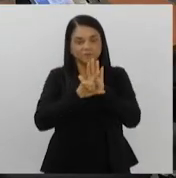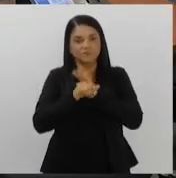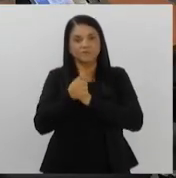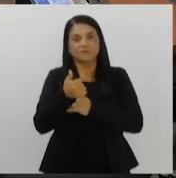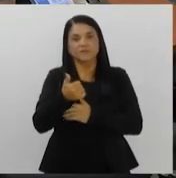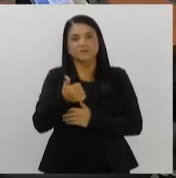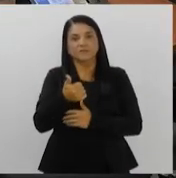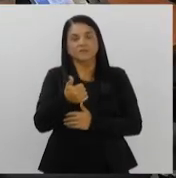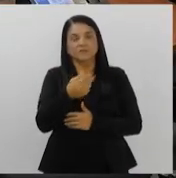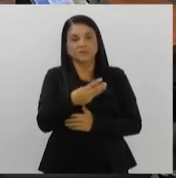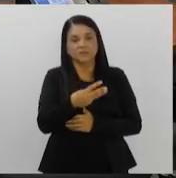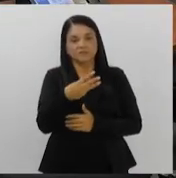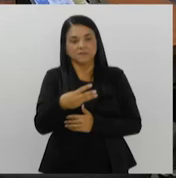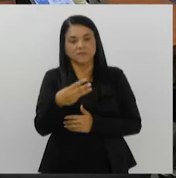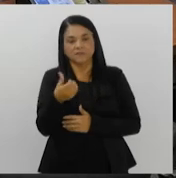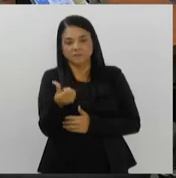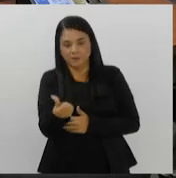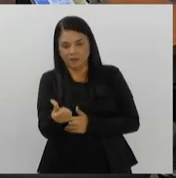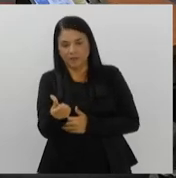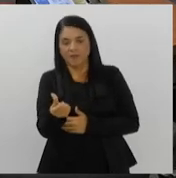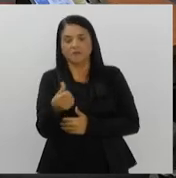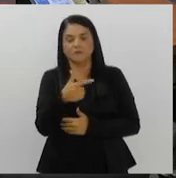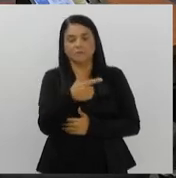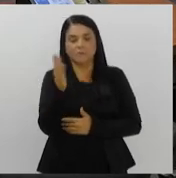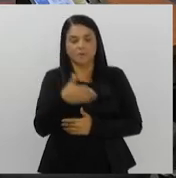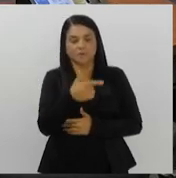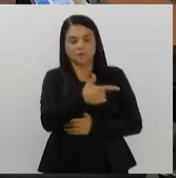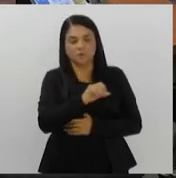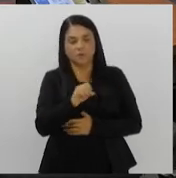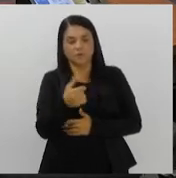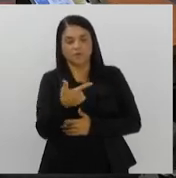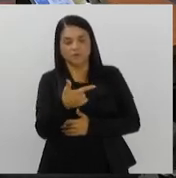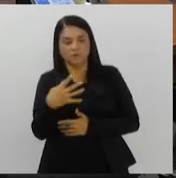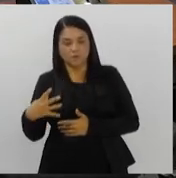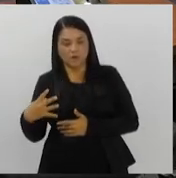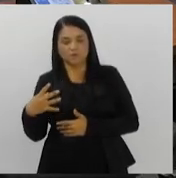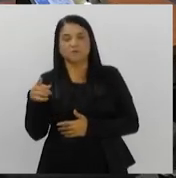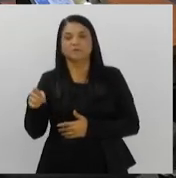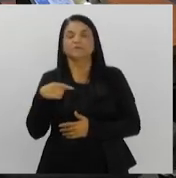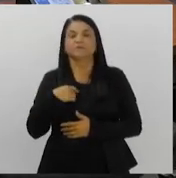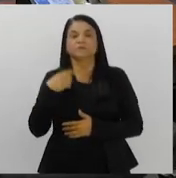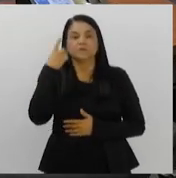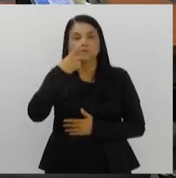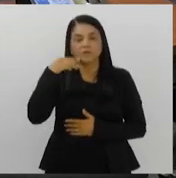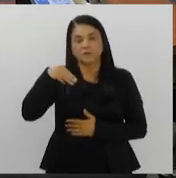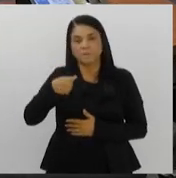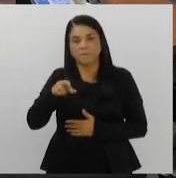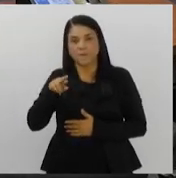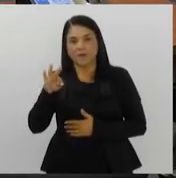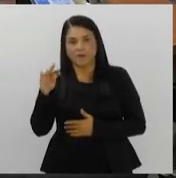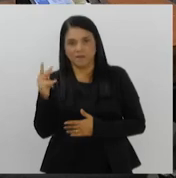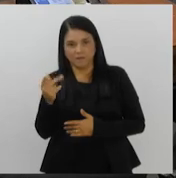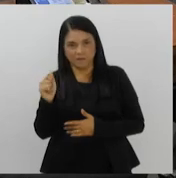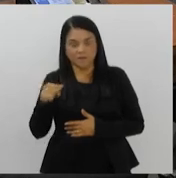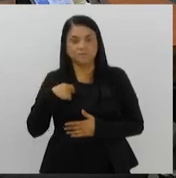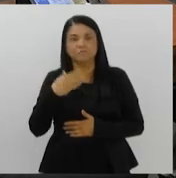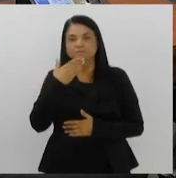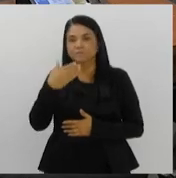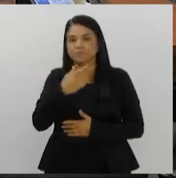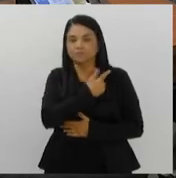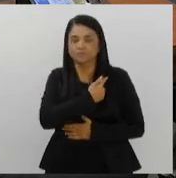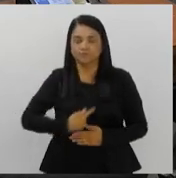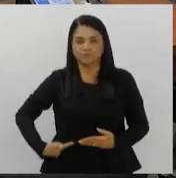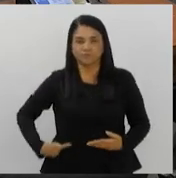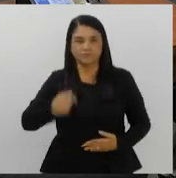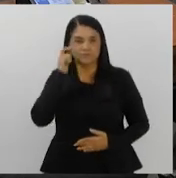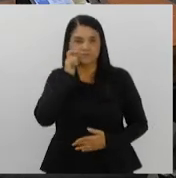número 336 de 2024, de autoria da deputada Marta Rocha, que solicita ao excelentíssimo senhor governador Cláudio